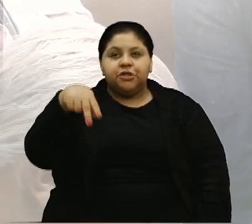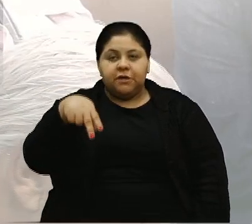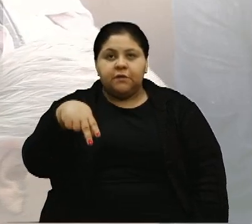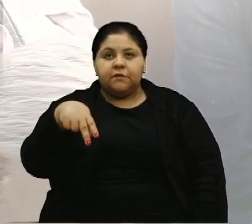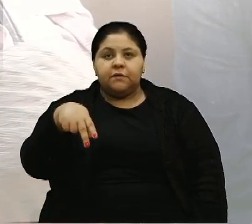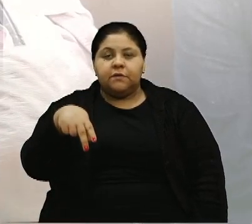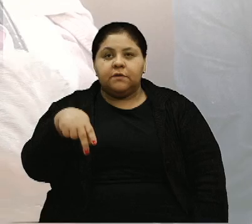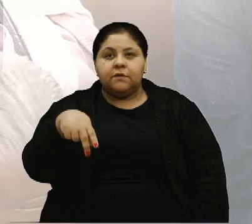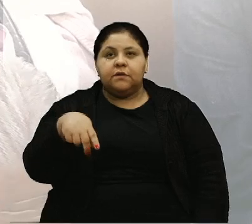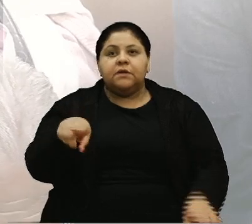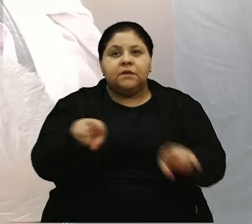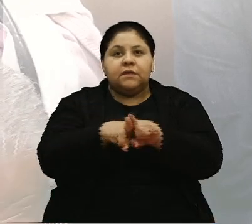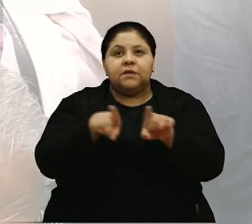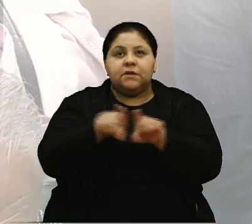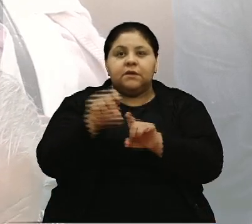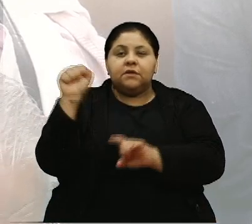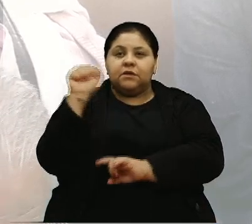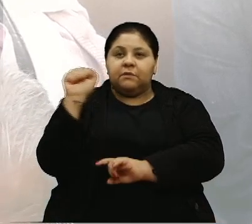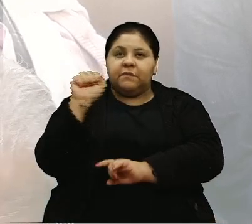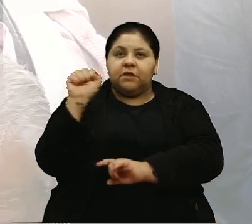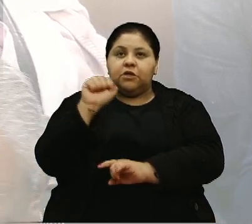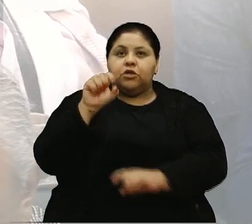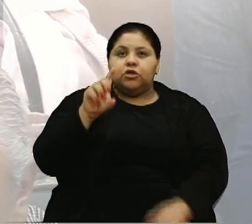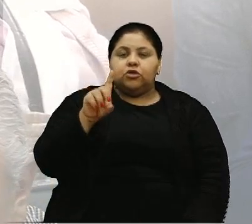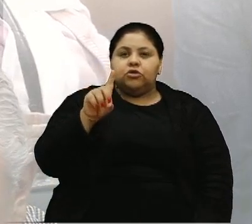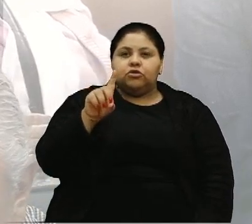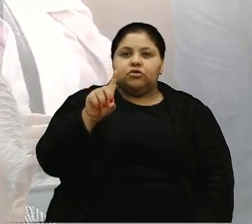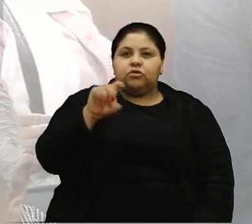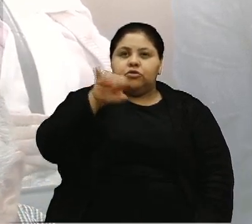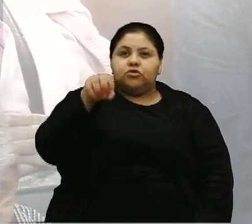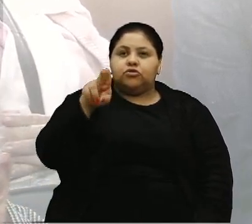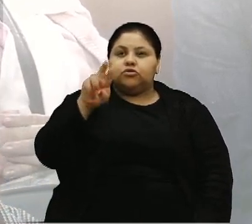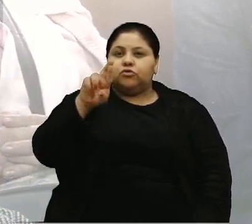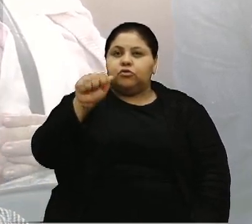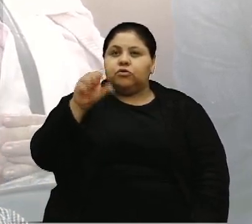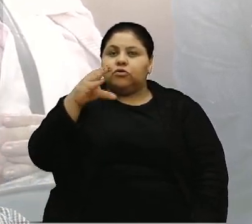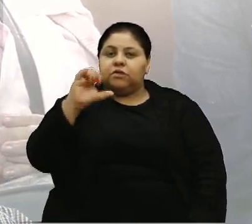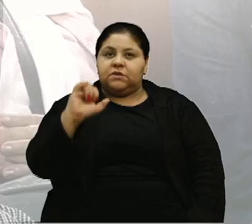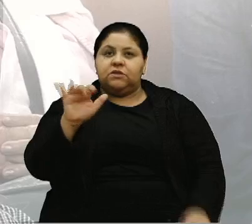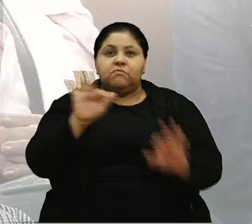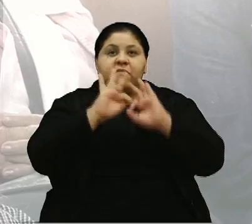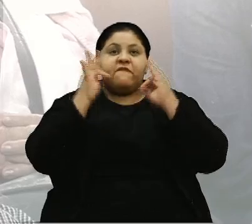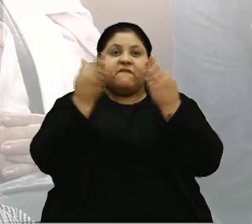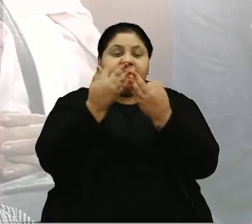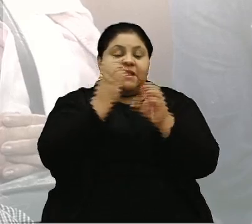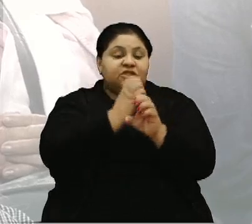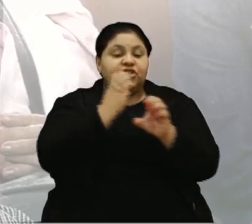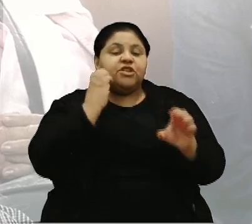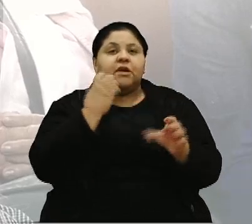e também a sobrinha Juraci Perassolo Bigarella. Uma família de engenheiros